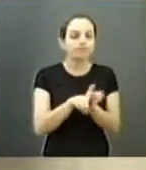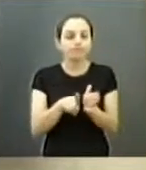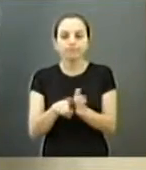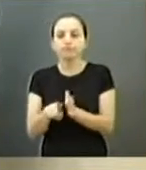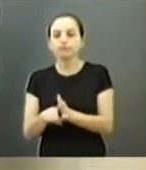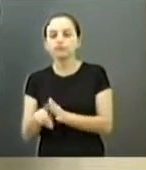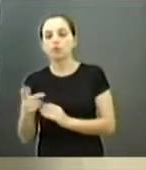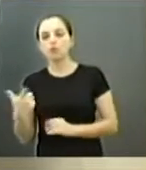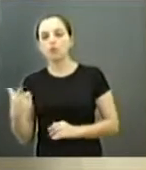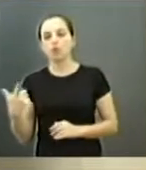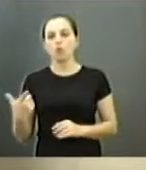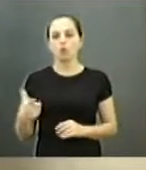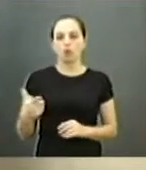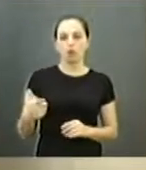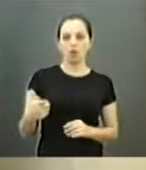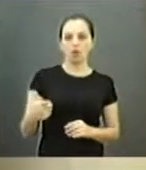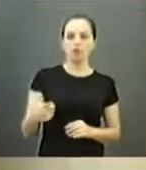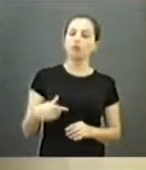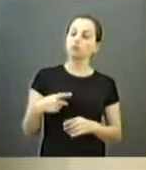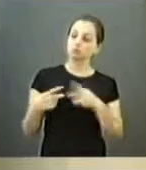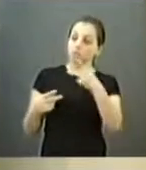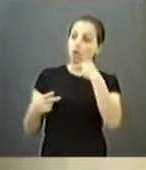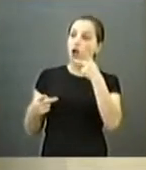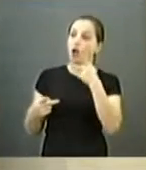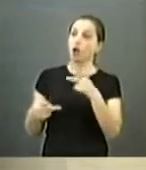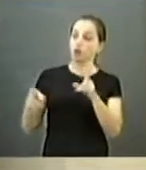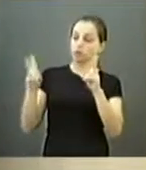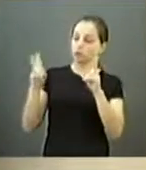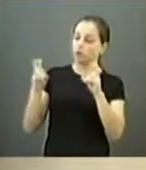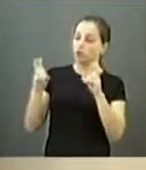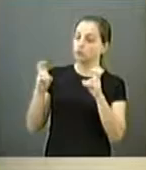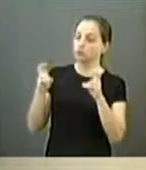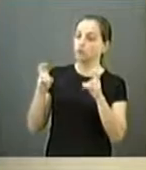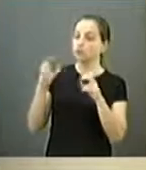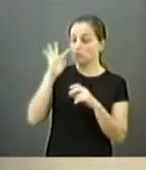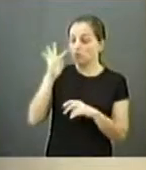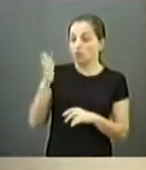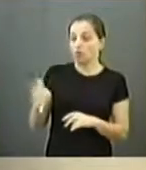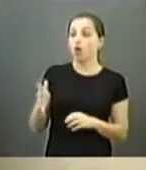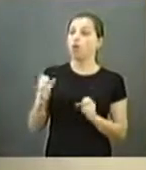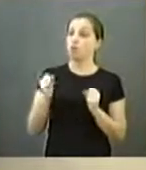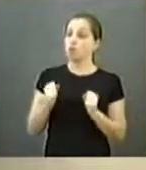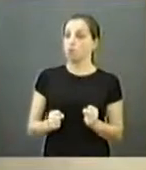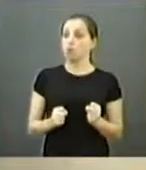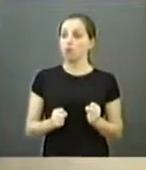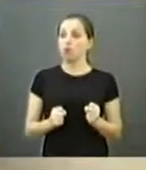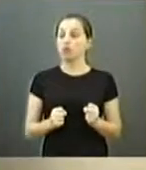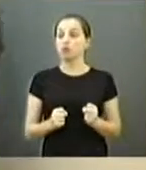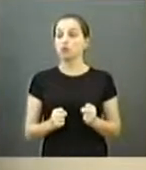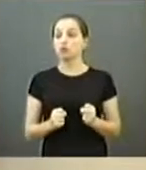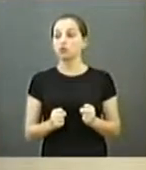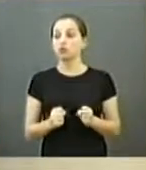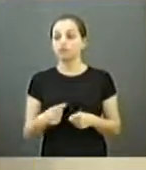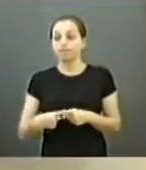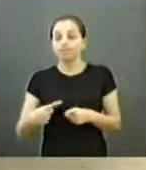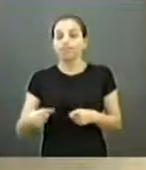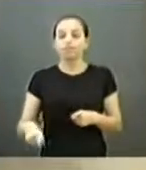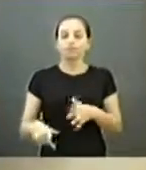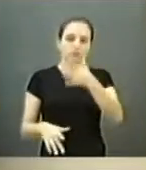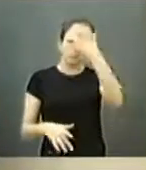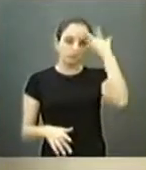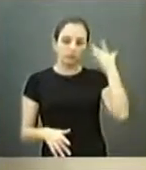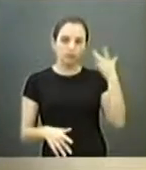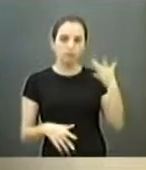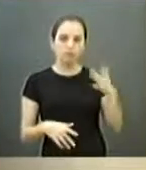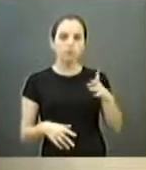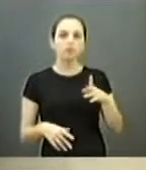capacidade de falar. É um negócio, um assunto sério. Posso prejudicar pessoas. Vou conversar com o vereador, não quer conversar comigo? Converse com